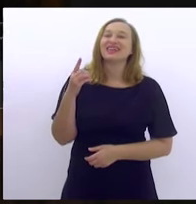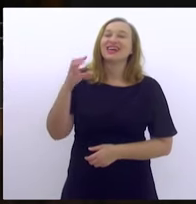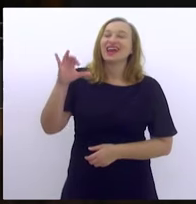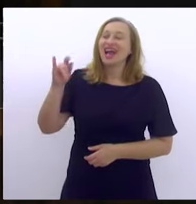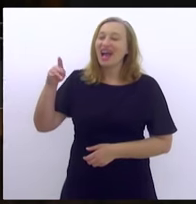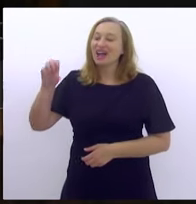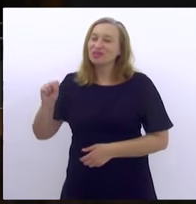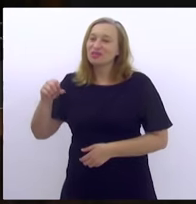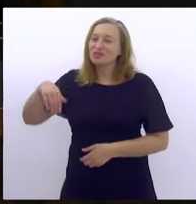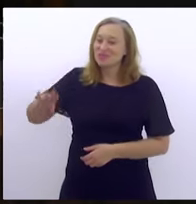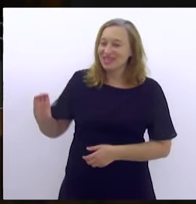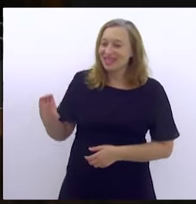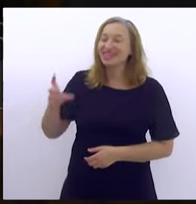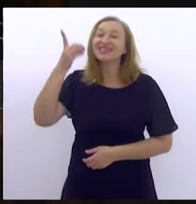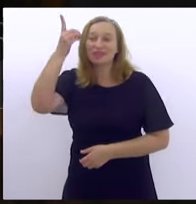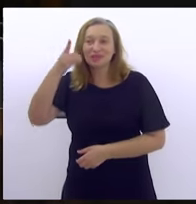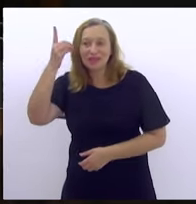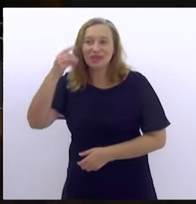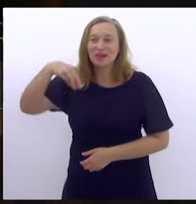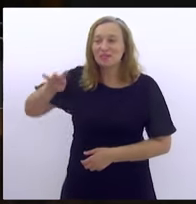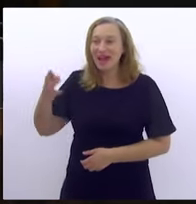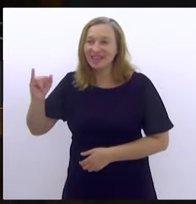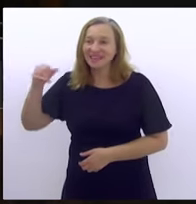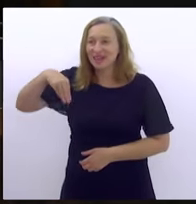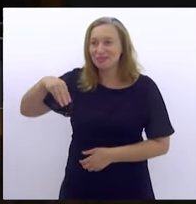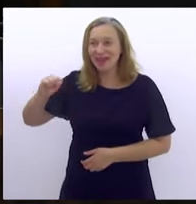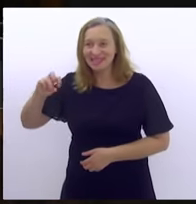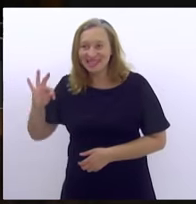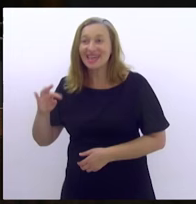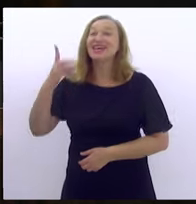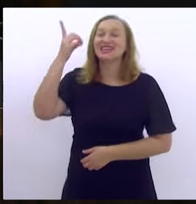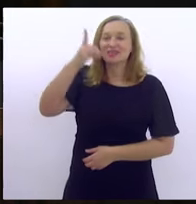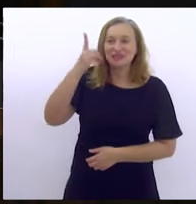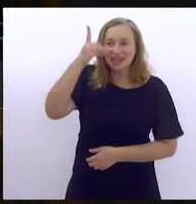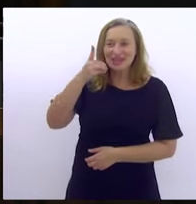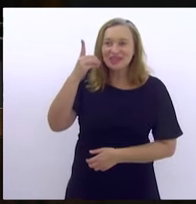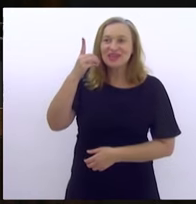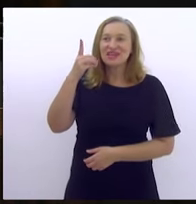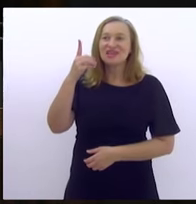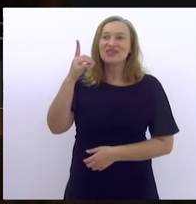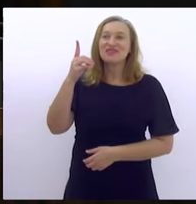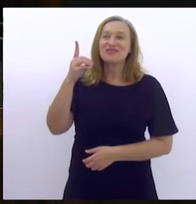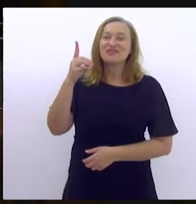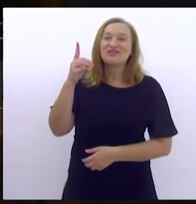Mink. Deputada Marina do MST, deputado Felipe.